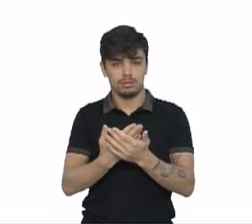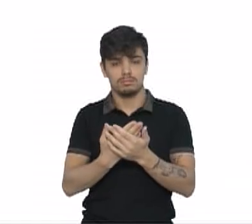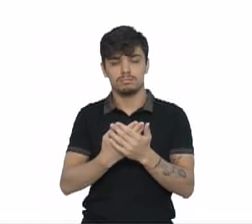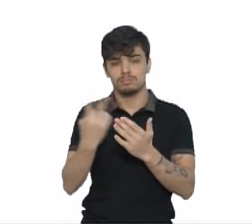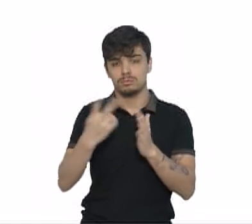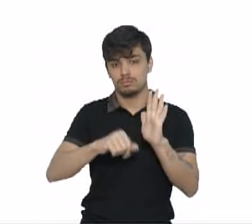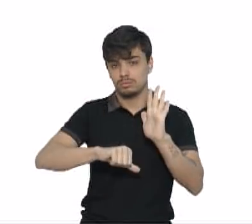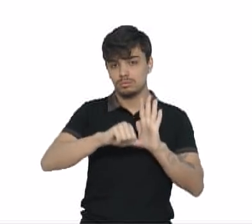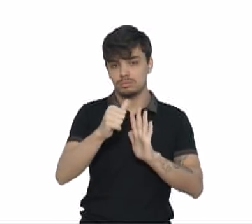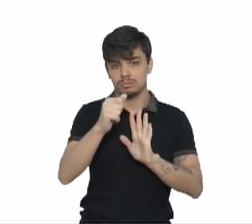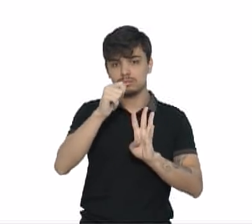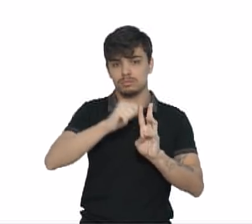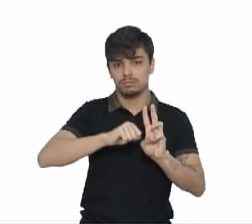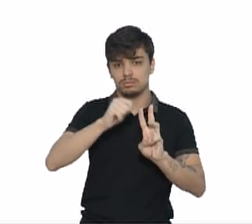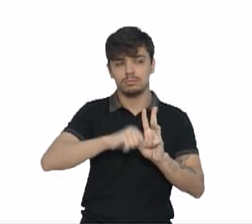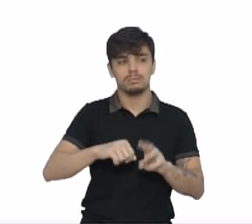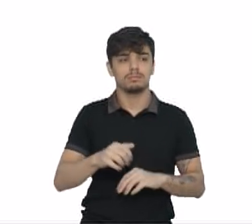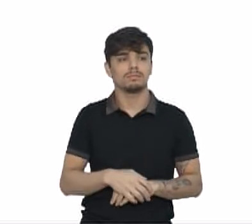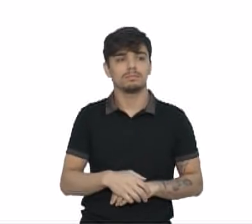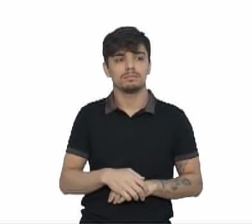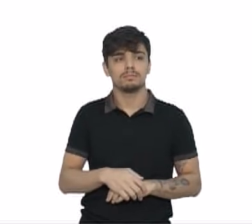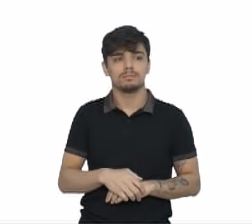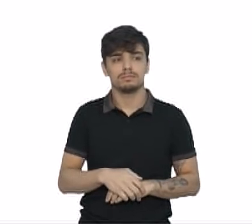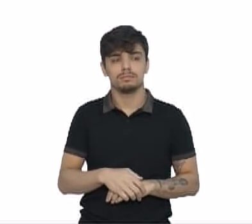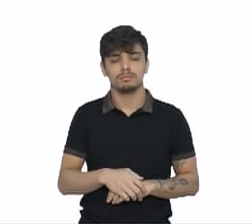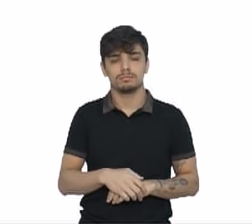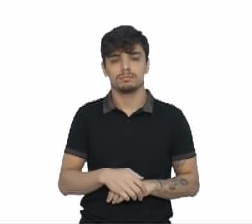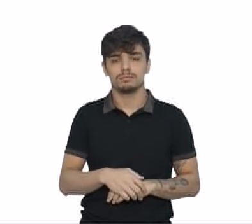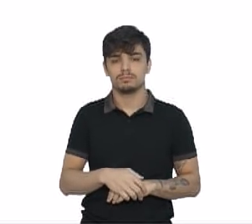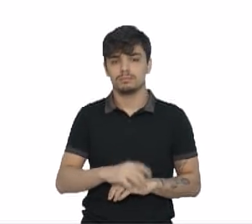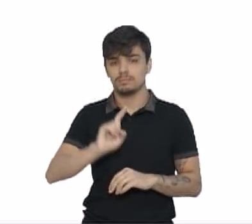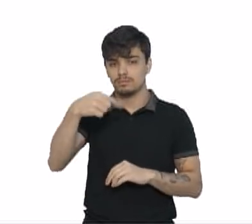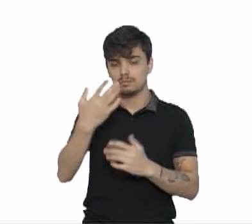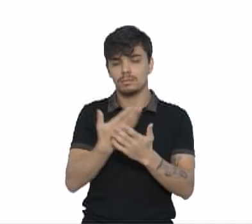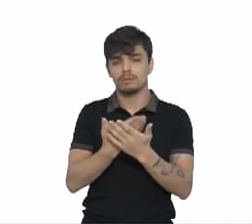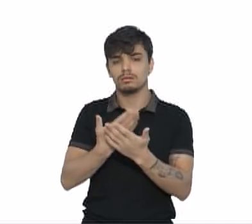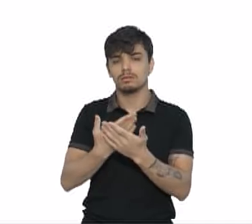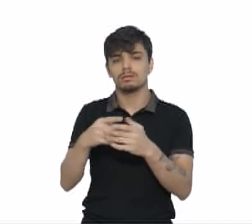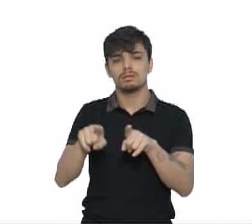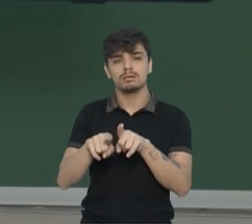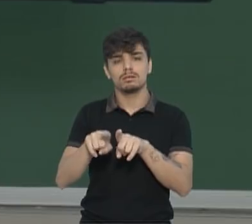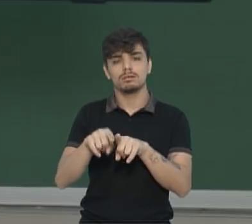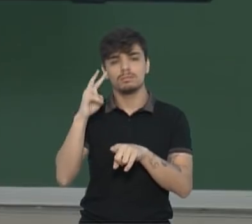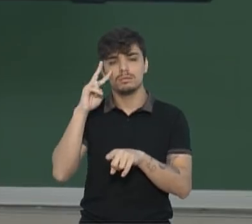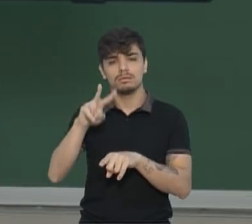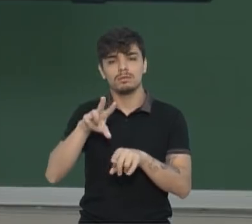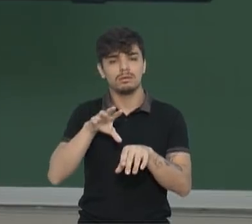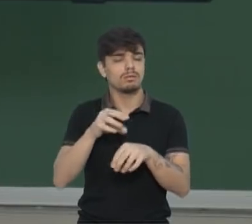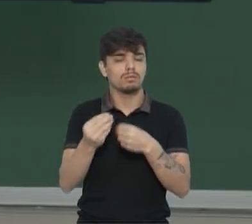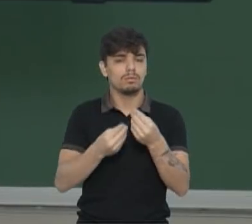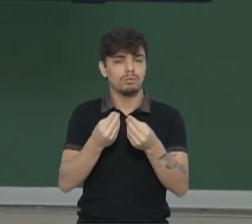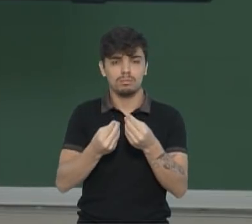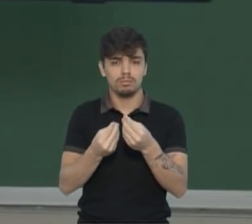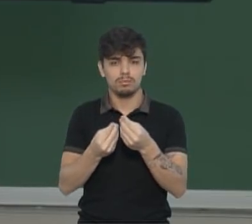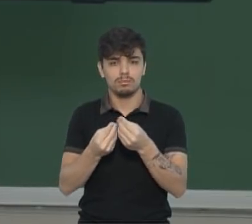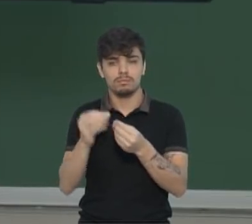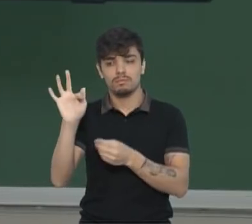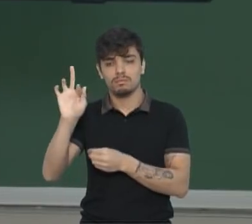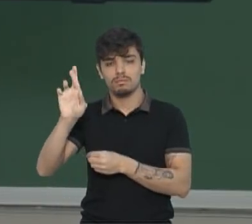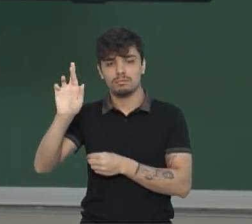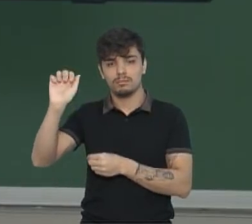né, e que veremos mais à frente. Né? Na próxima aula a gente vai analisar a formação do reino franco, por isso que hoje eu não falei dos francos